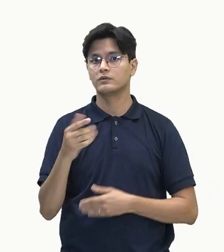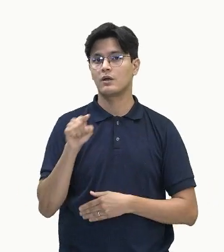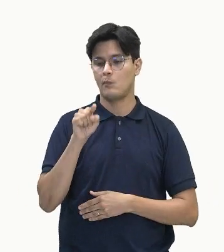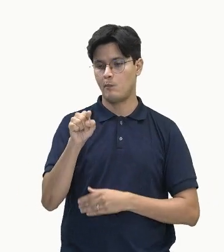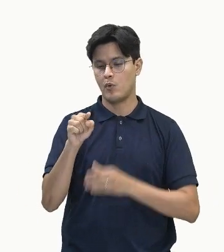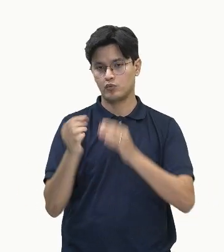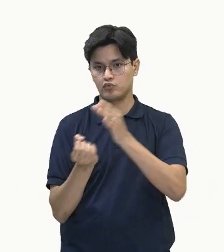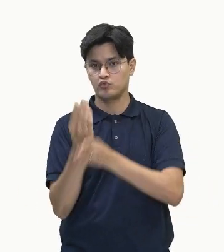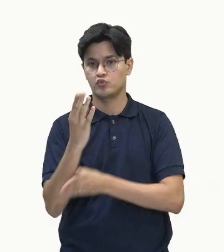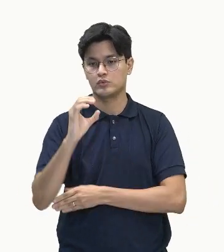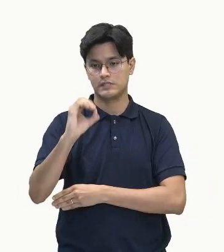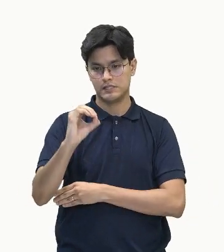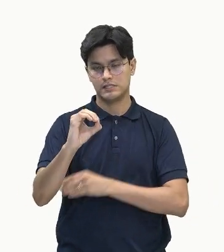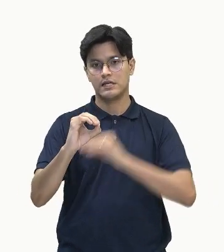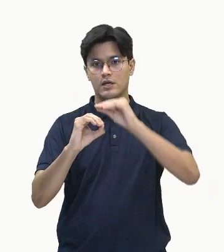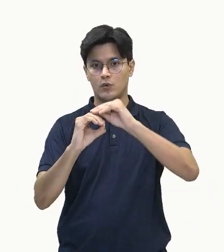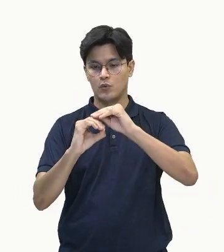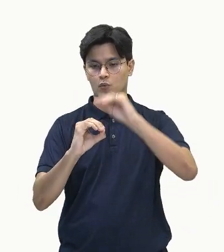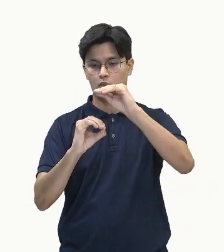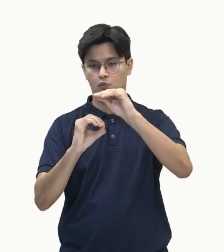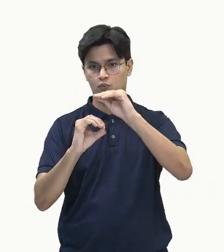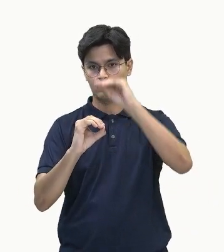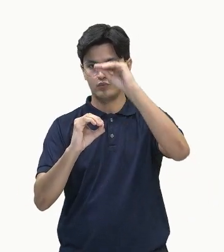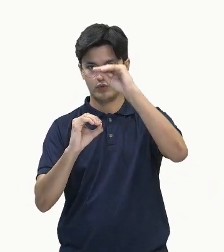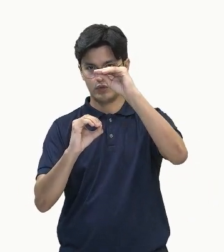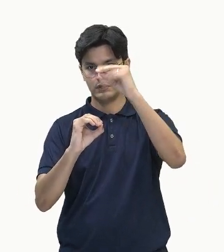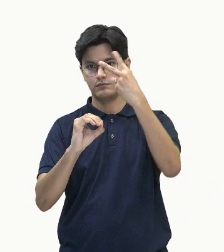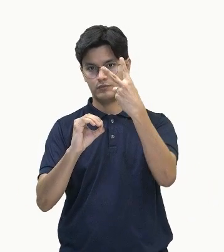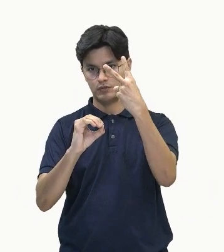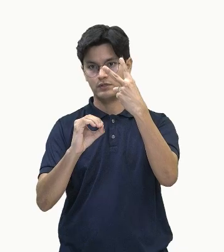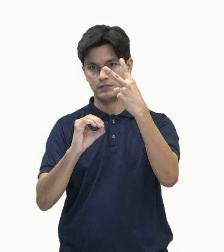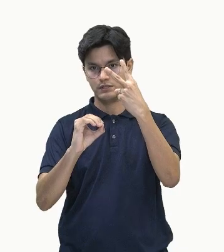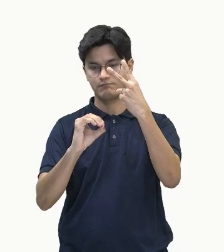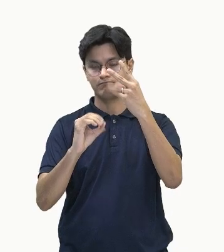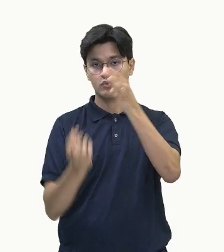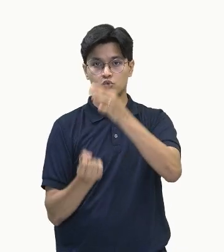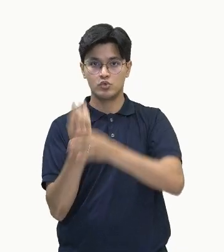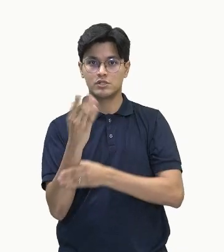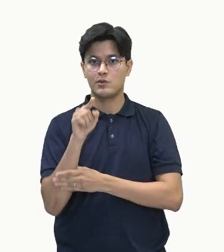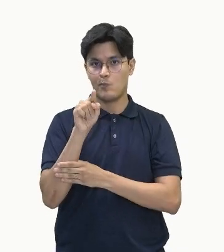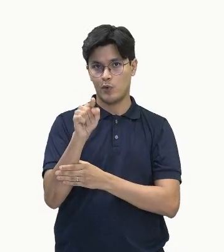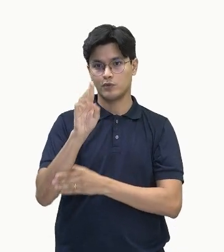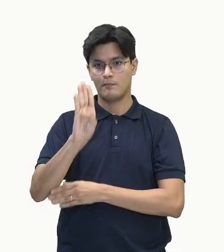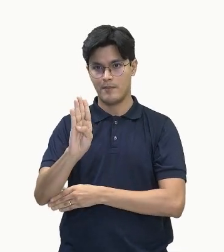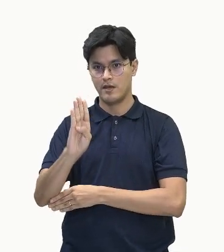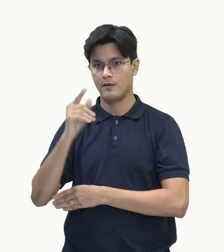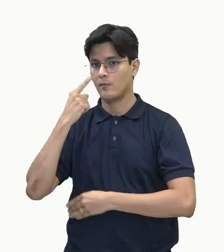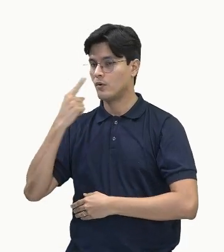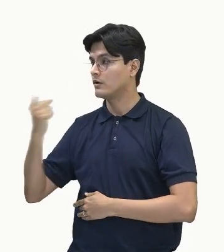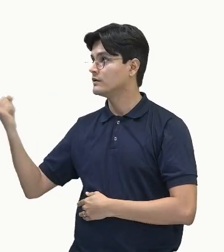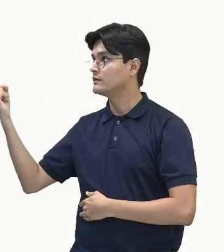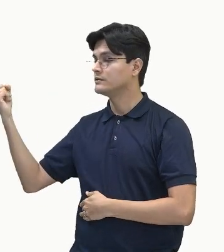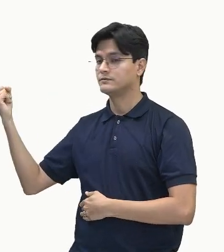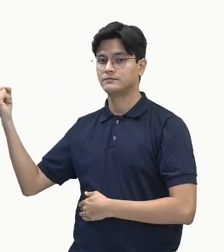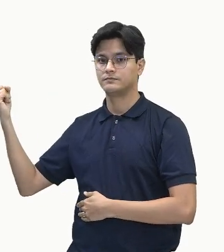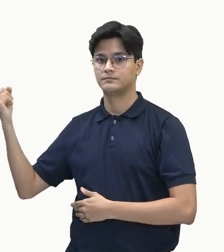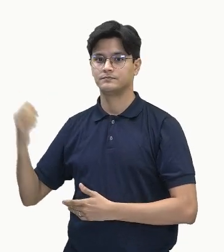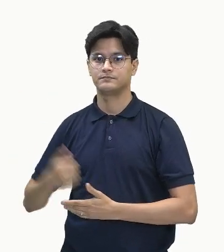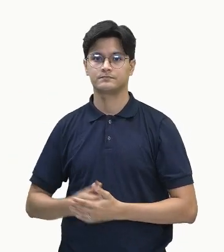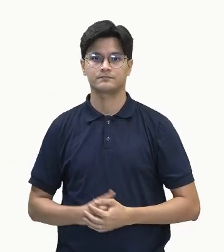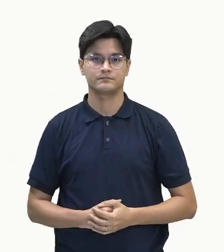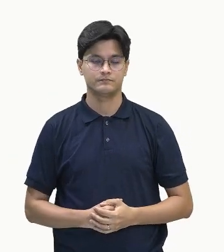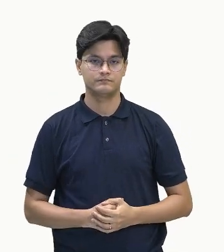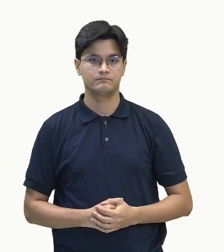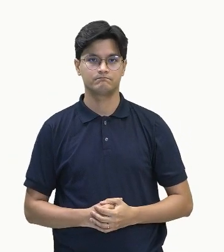Tendo aqui, então, em mãos, o ponto B, justamente marcado nesse plano cartesiano. Beleza?